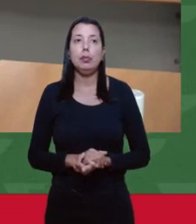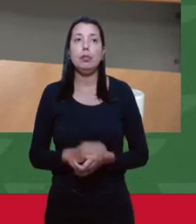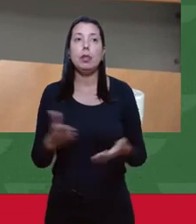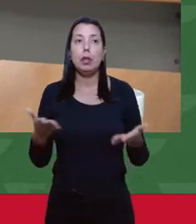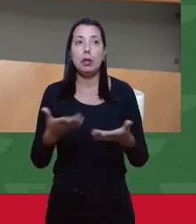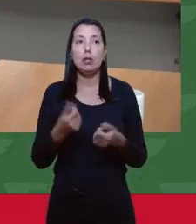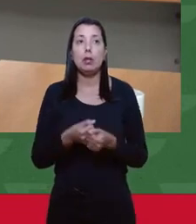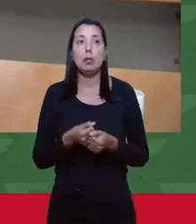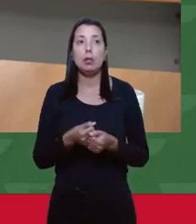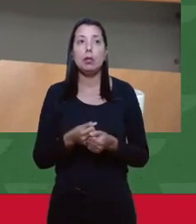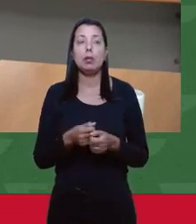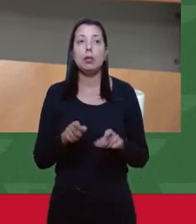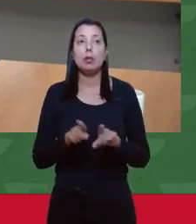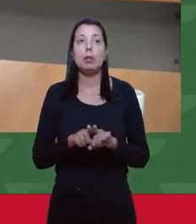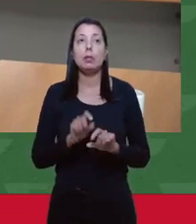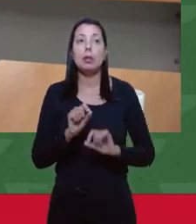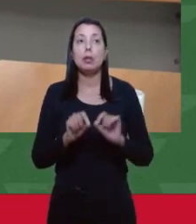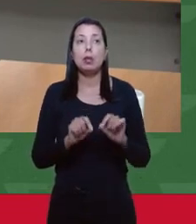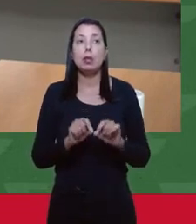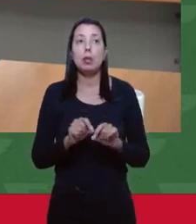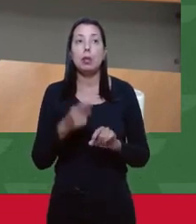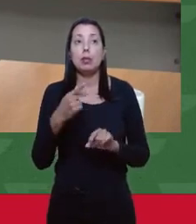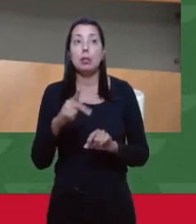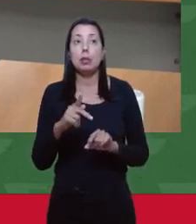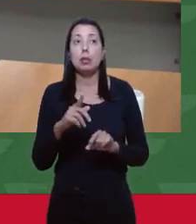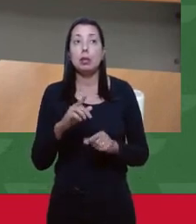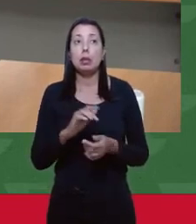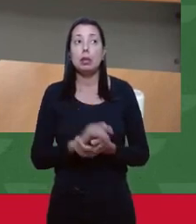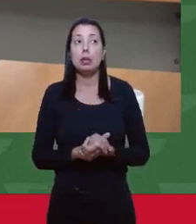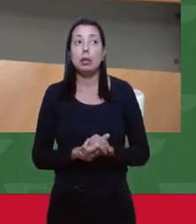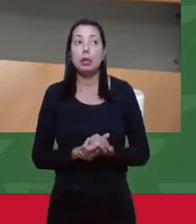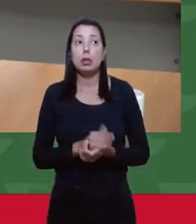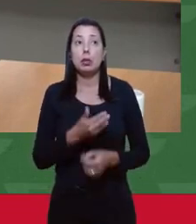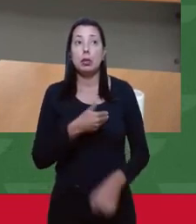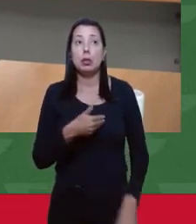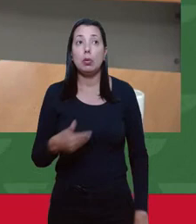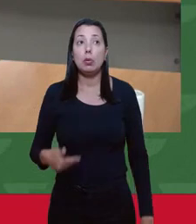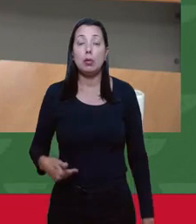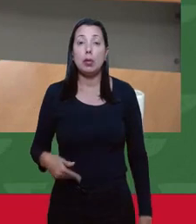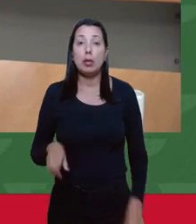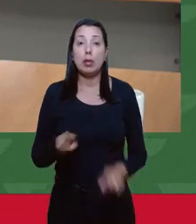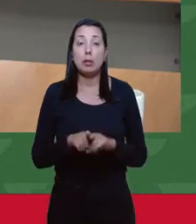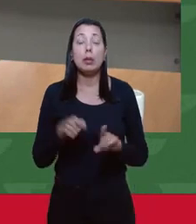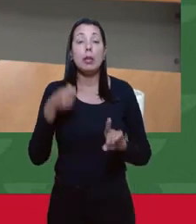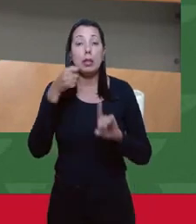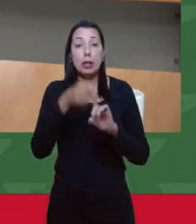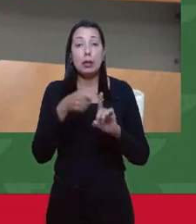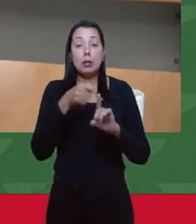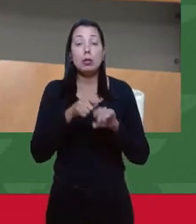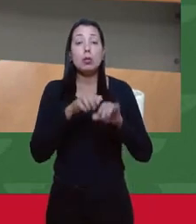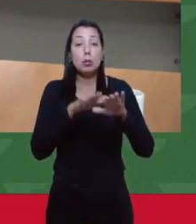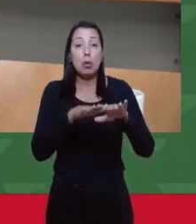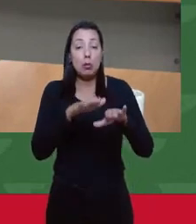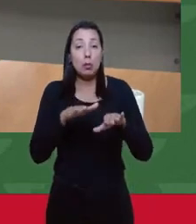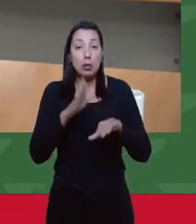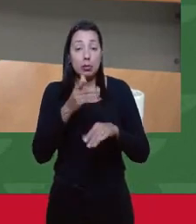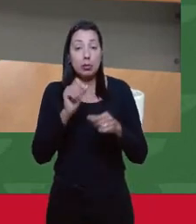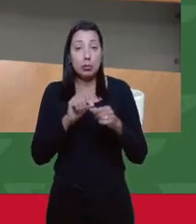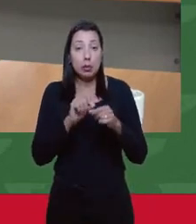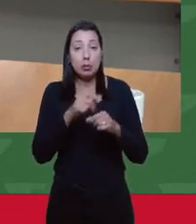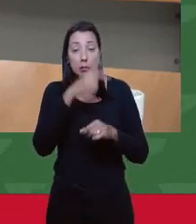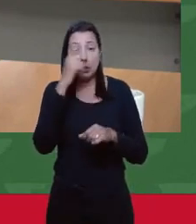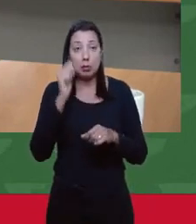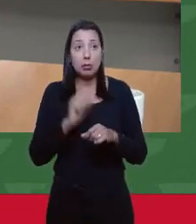Agora nós vamos passar um vídeo onde vocês vão ver para recordar um pouco das lutas e dos movimentos que já foram feitos das pessoas